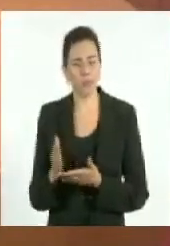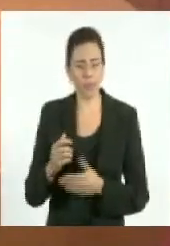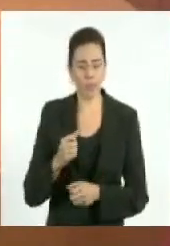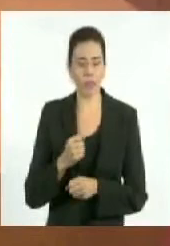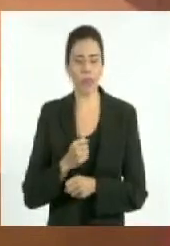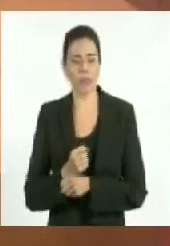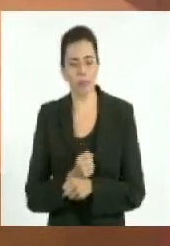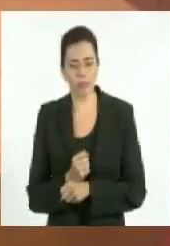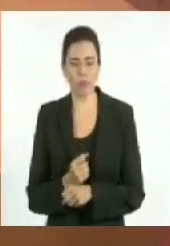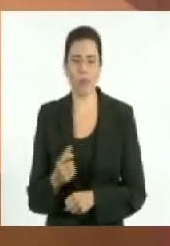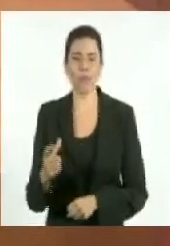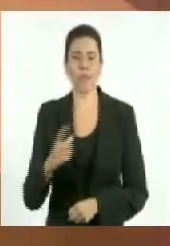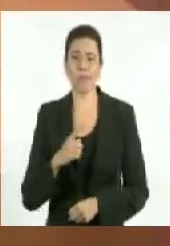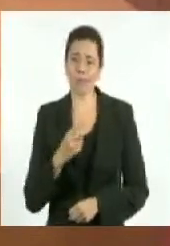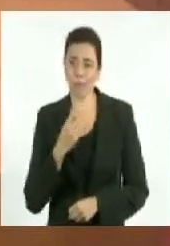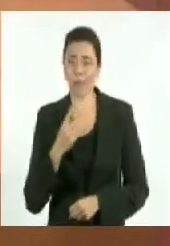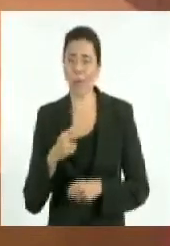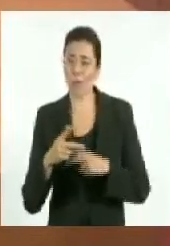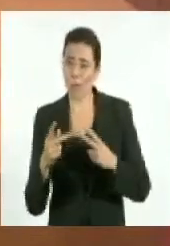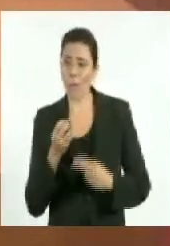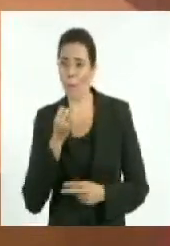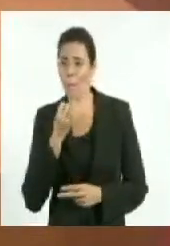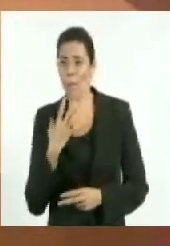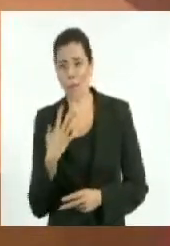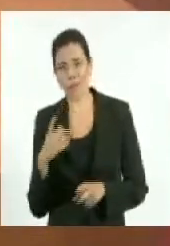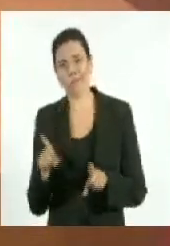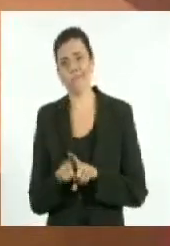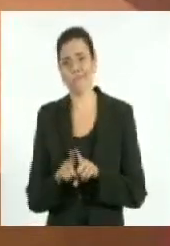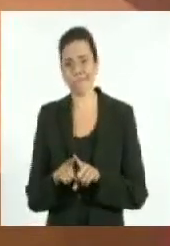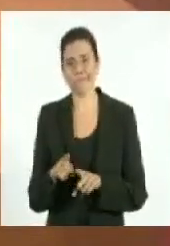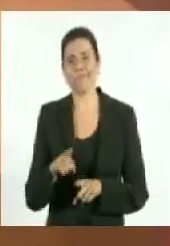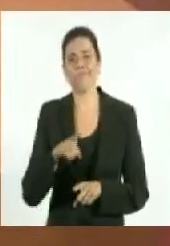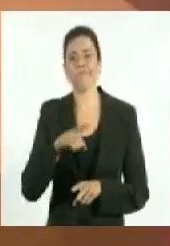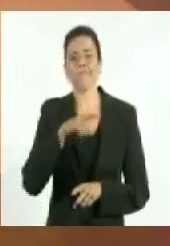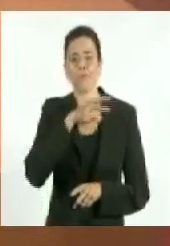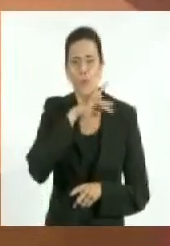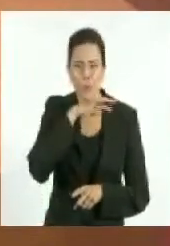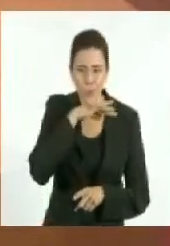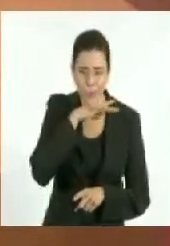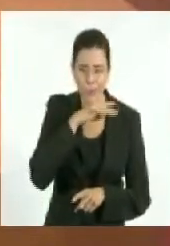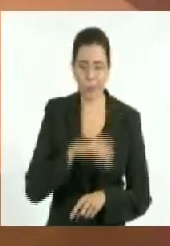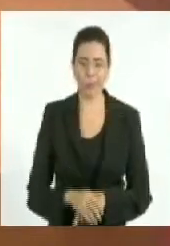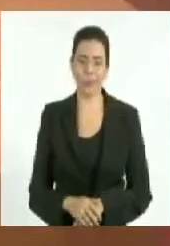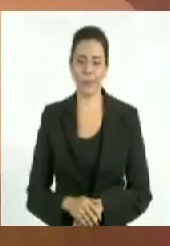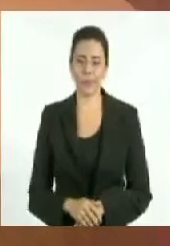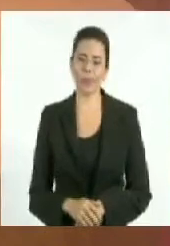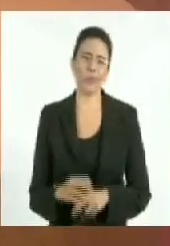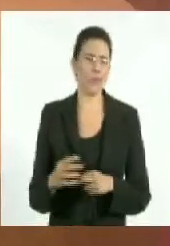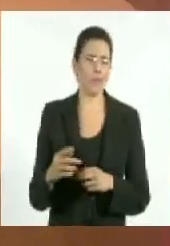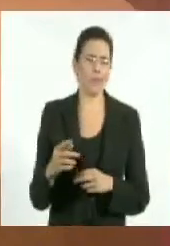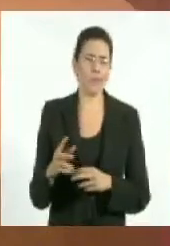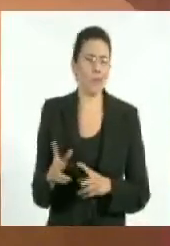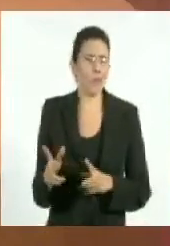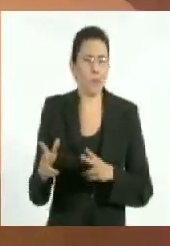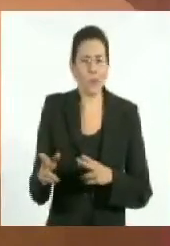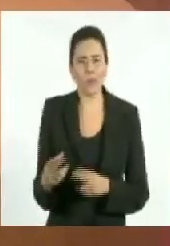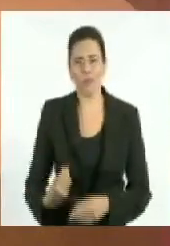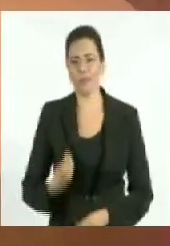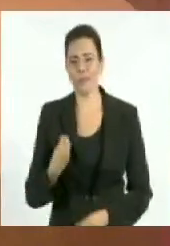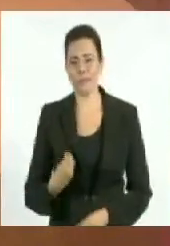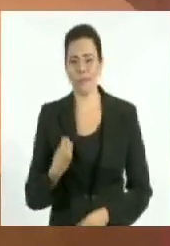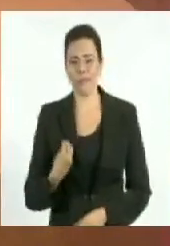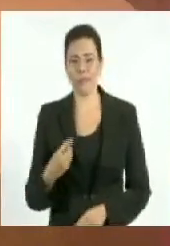e negativo, como tudo na vida. Mas eu acho interessantíssimo a sua sugestão de conversar com a bancada federal, no sentido